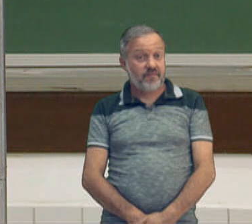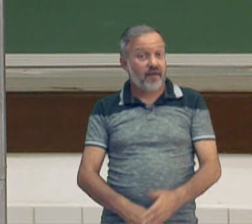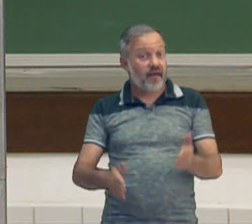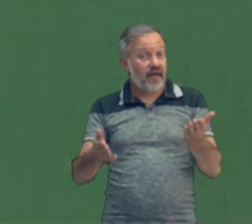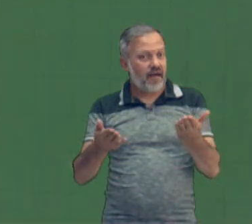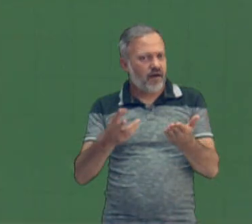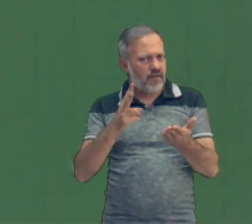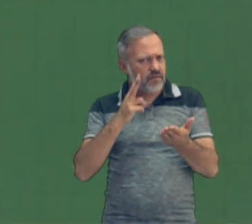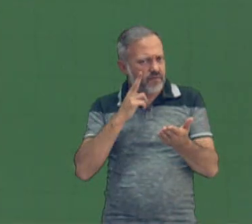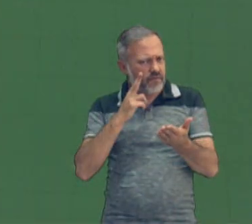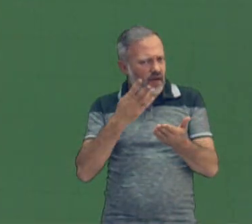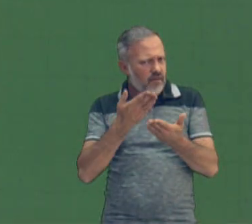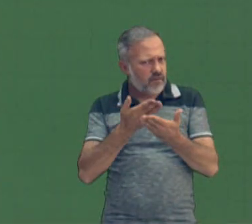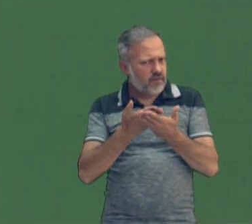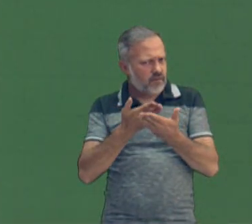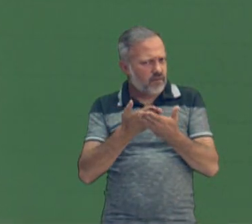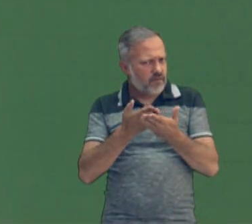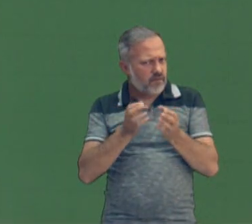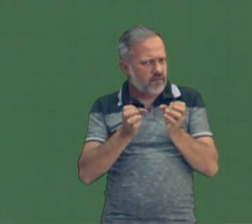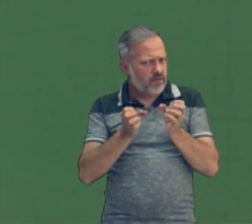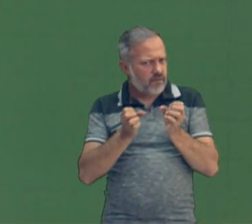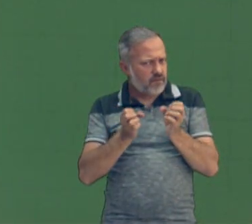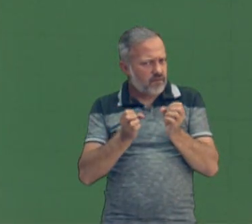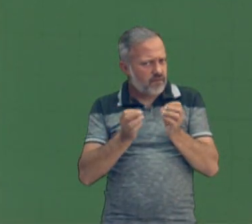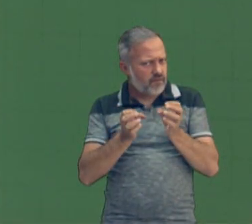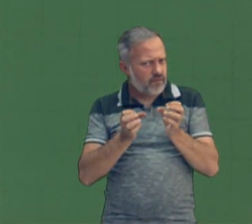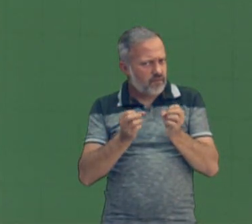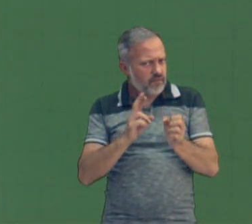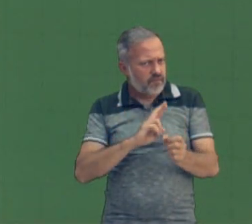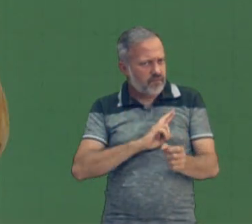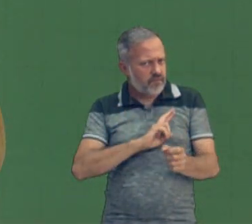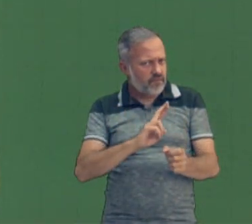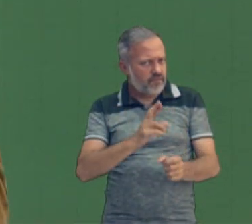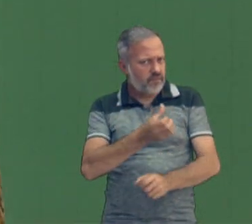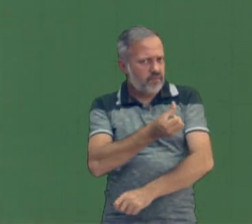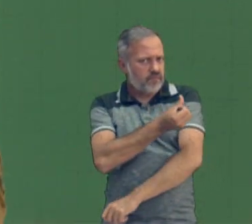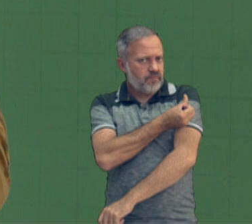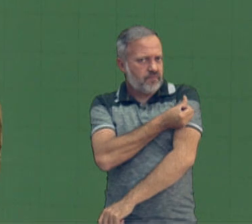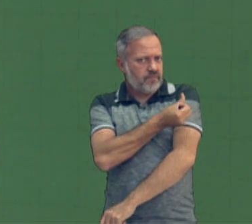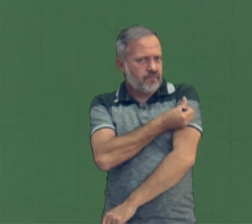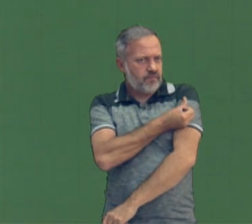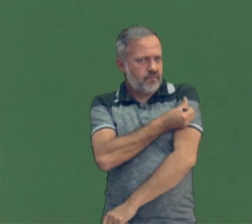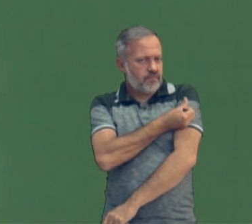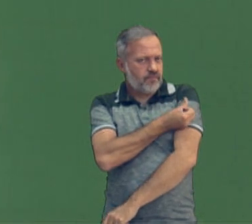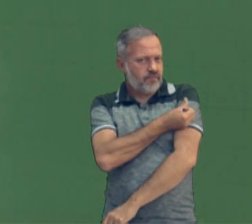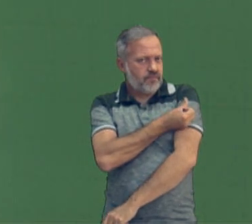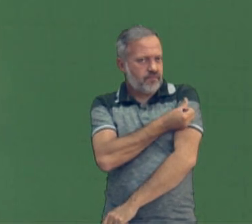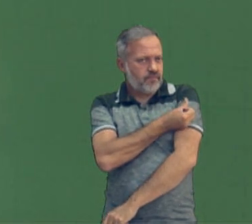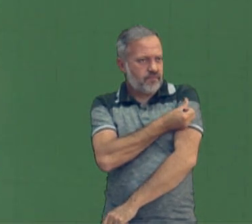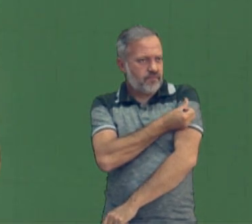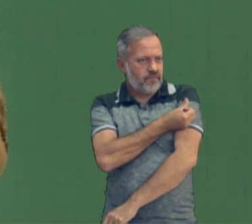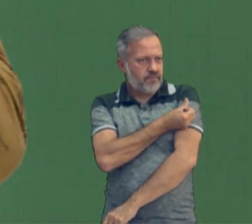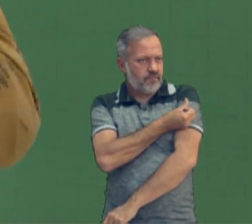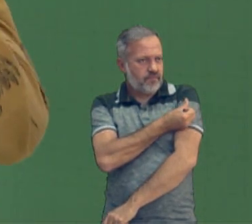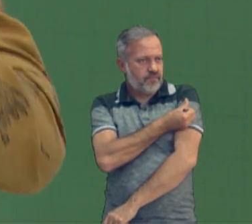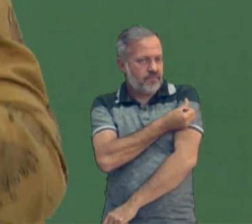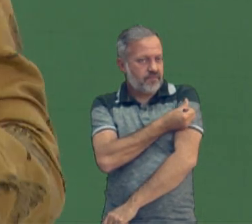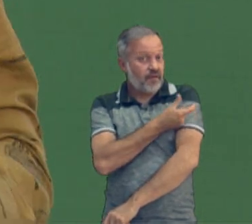Voltamos com a nossa aula de ensino religioso, sexto ano, aula 4, Arte